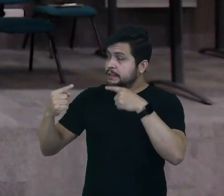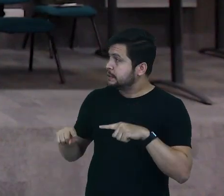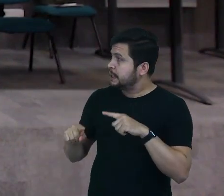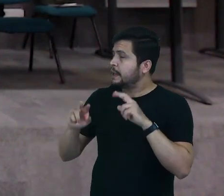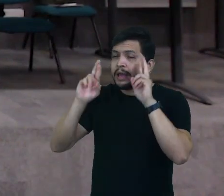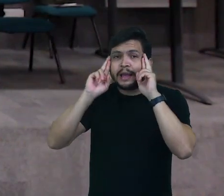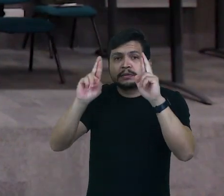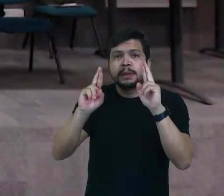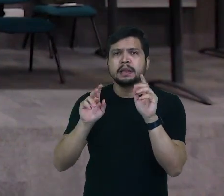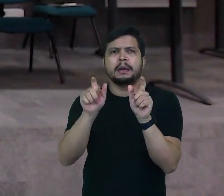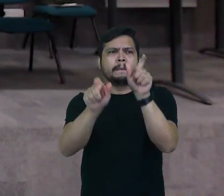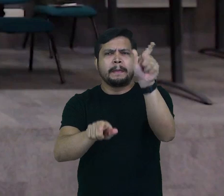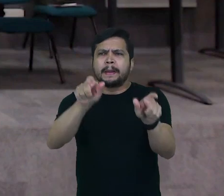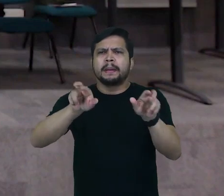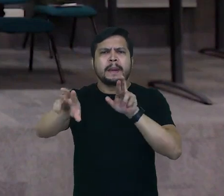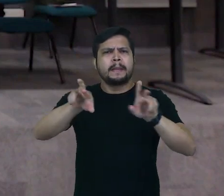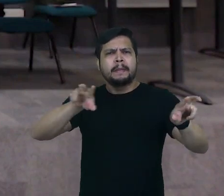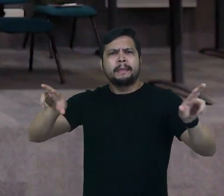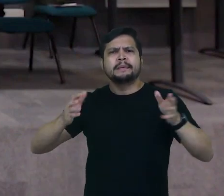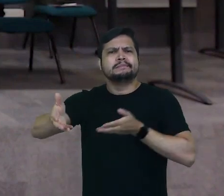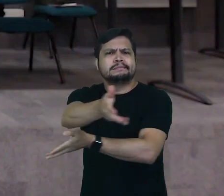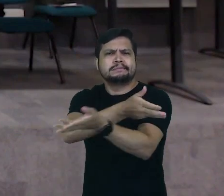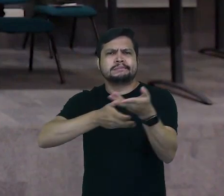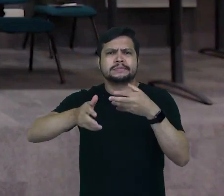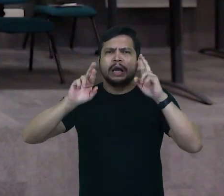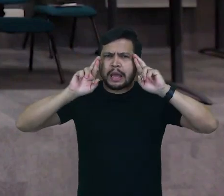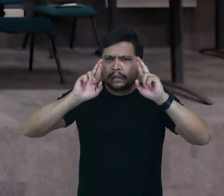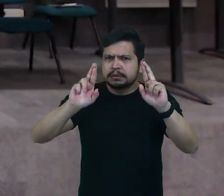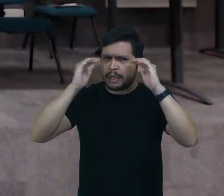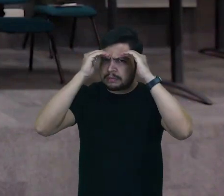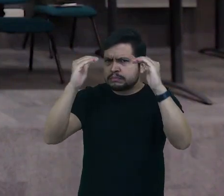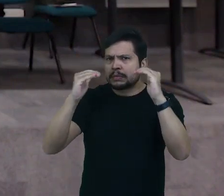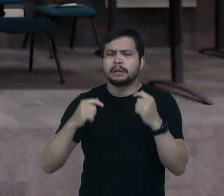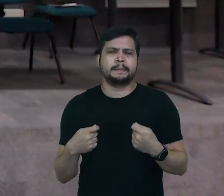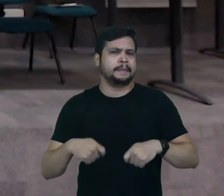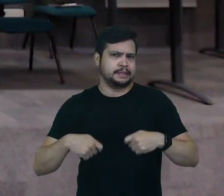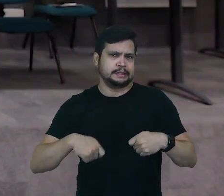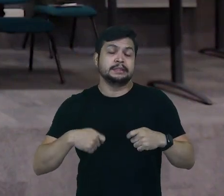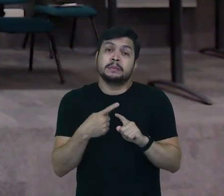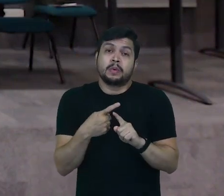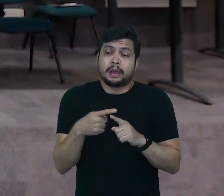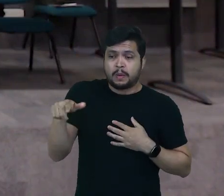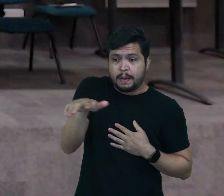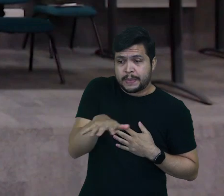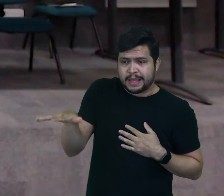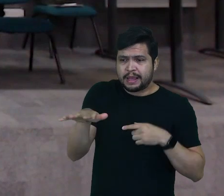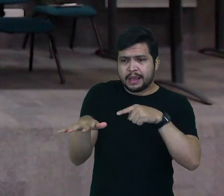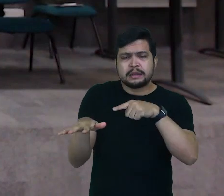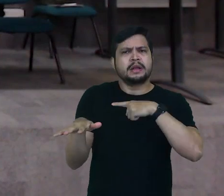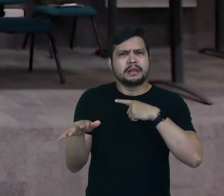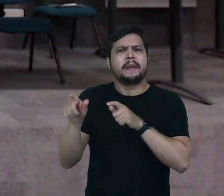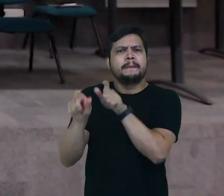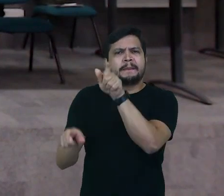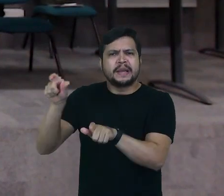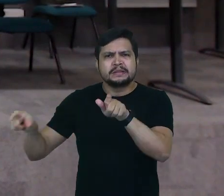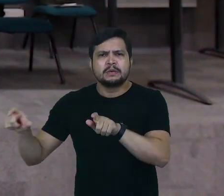as diferenças, né? A gente está convivendo em ambientes que você tem pessoas de diferentes